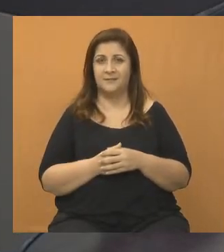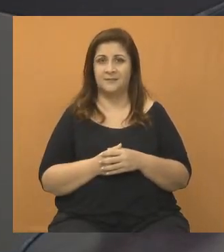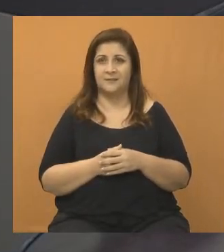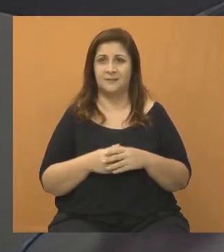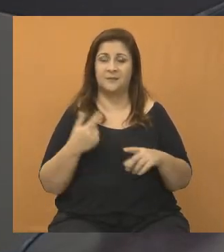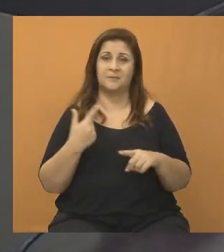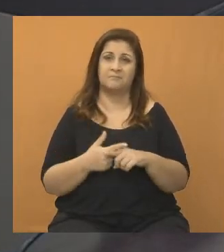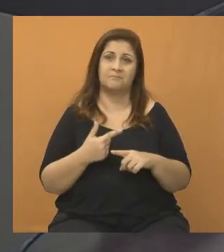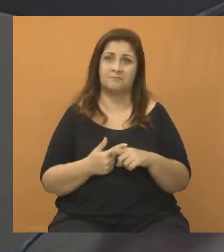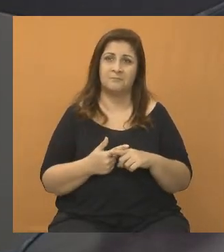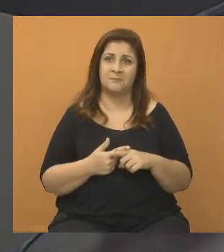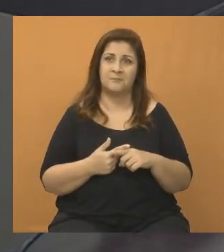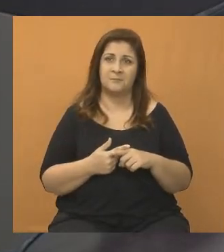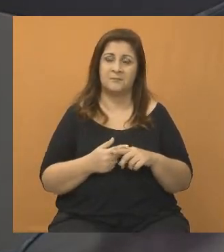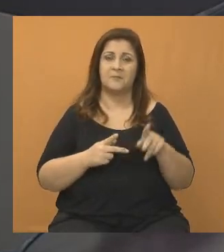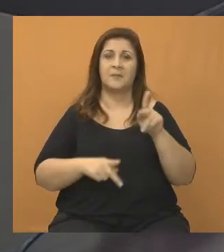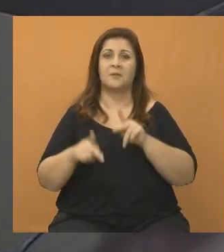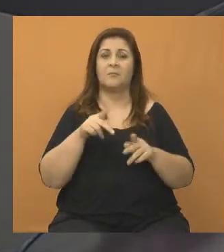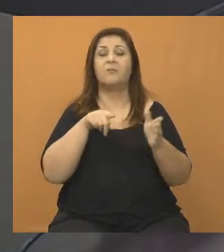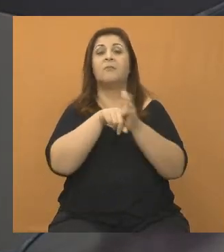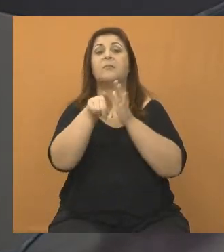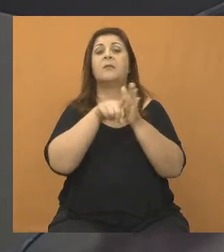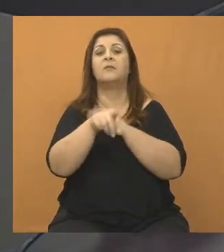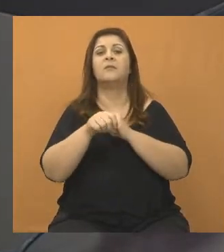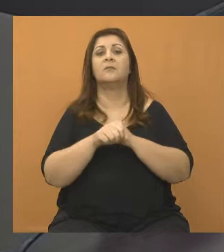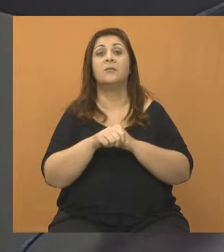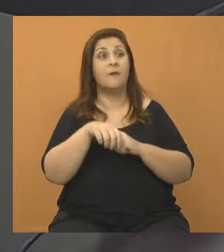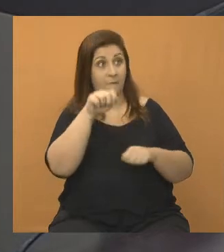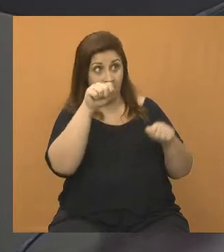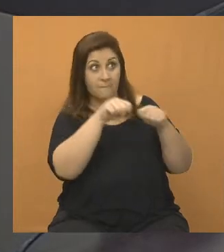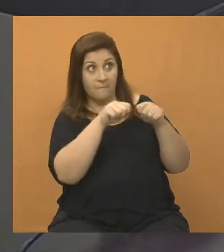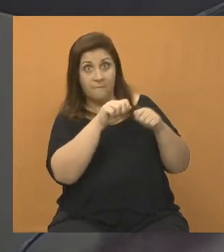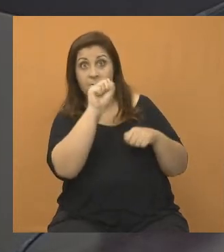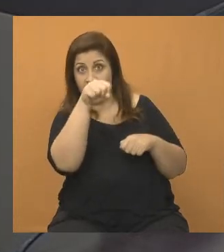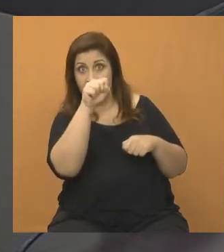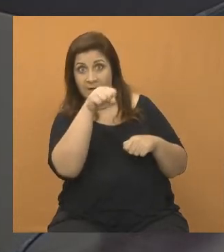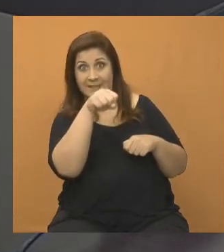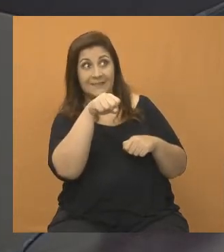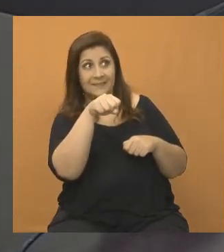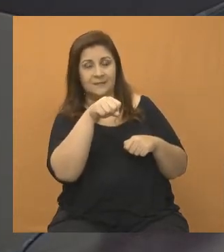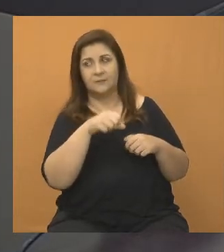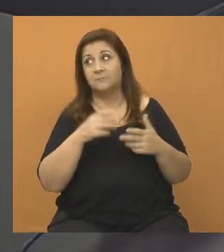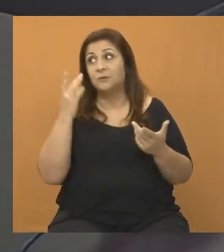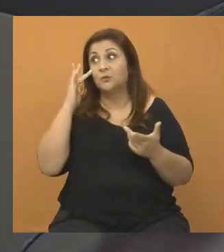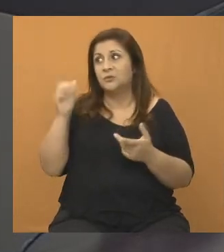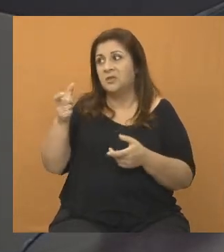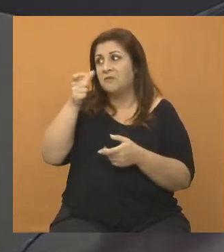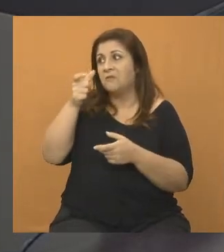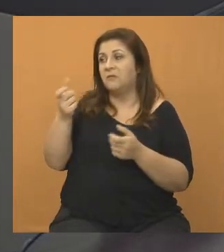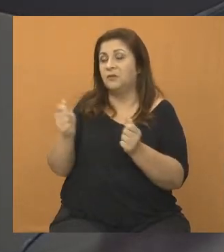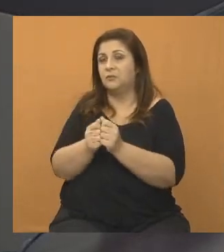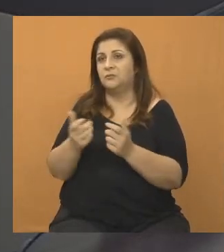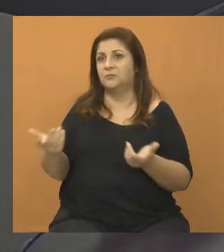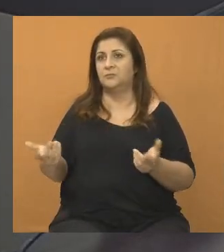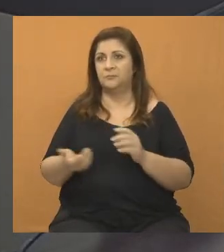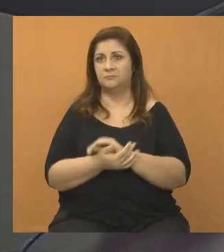o pessoal pergunta assim, o vereador vai ser feito, eu falo, só eu vendo junto com vocês. A verdade.